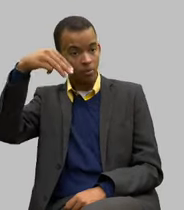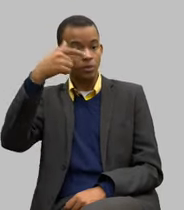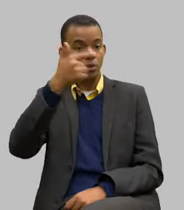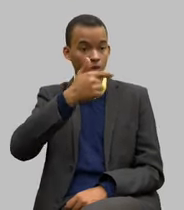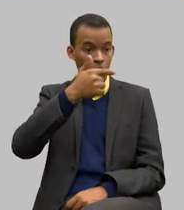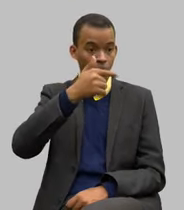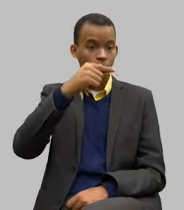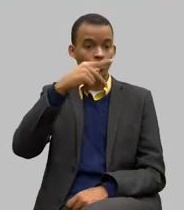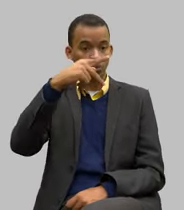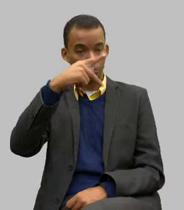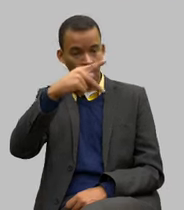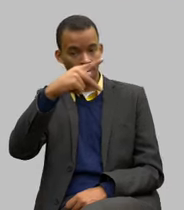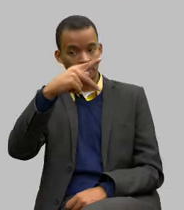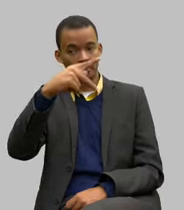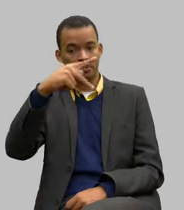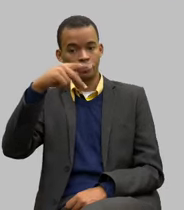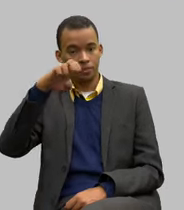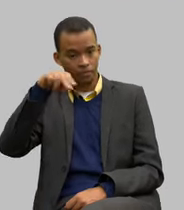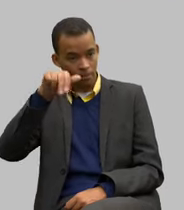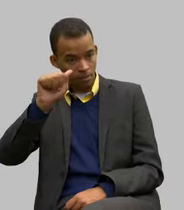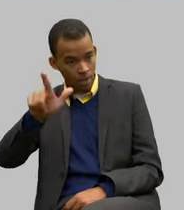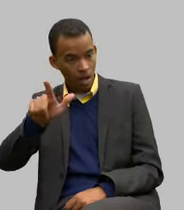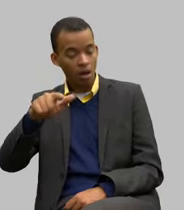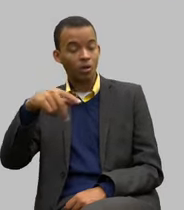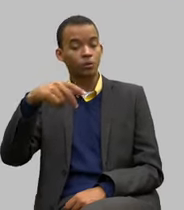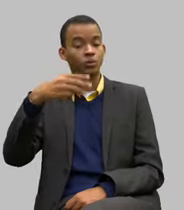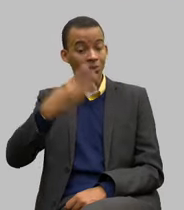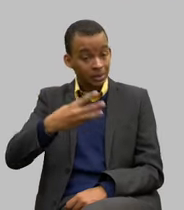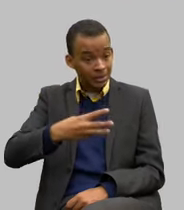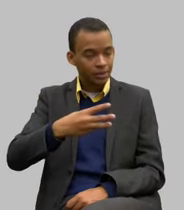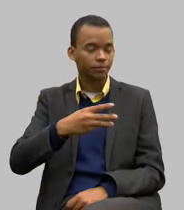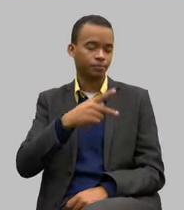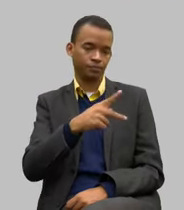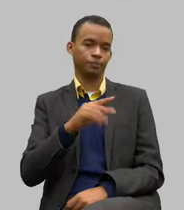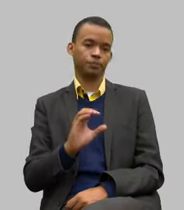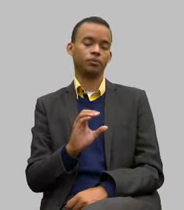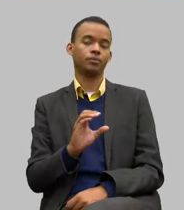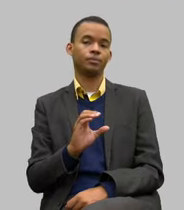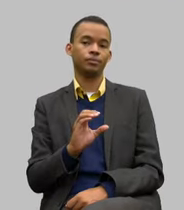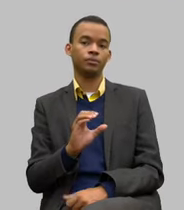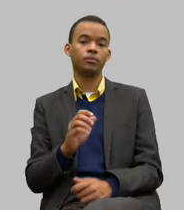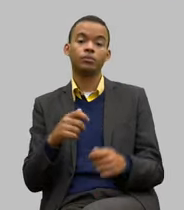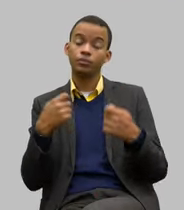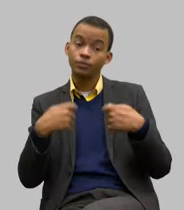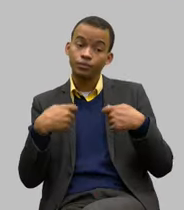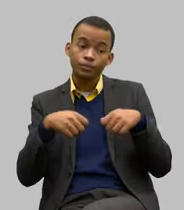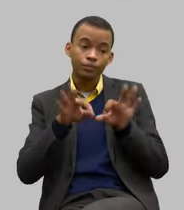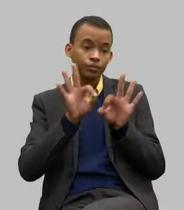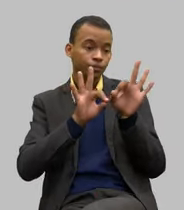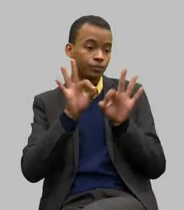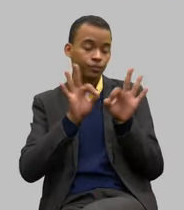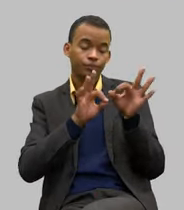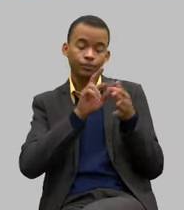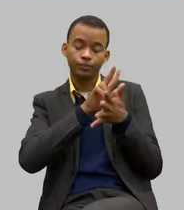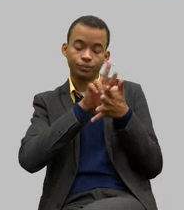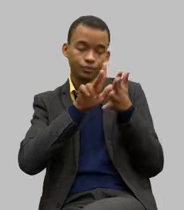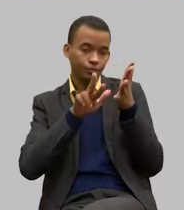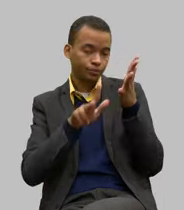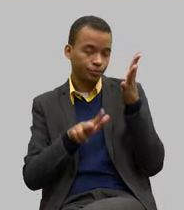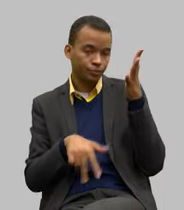civil então assim há uma necessidade de regular eh uma série de de